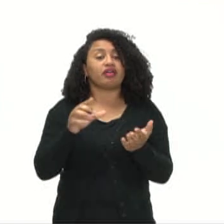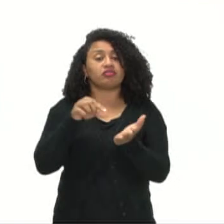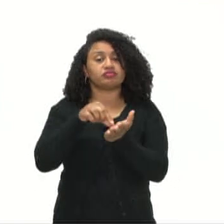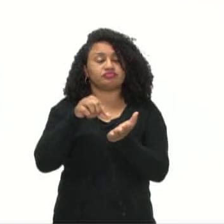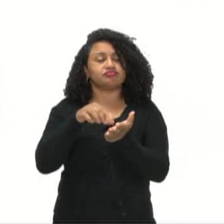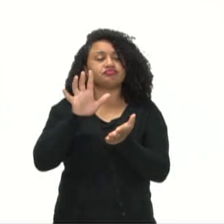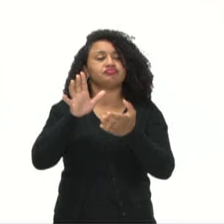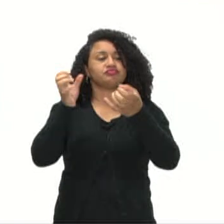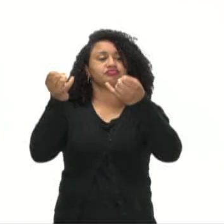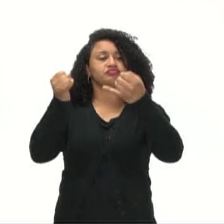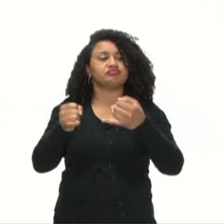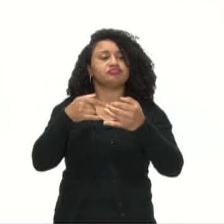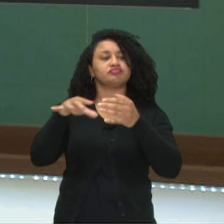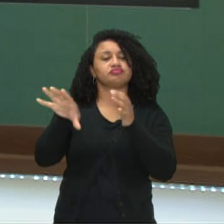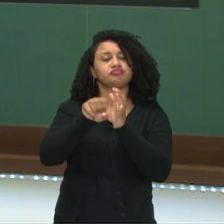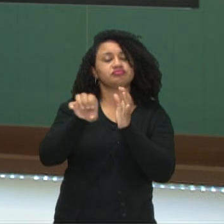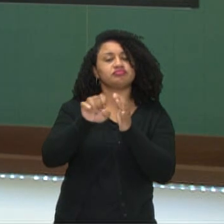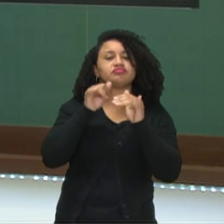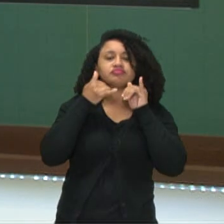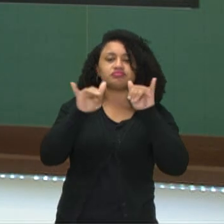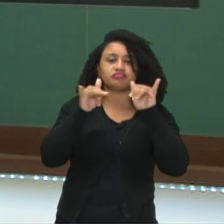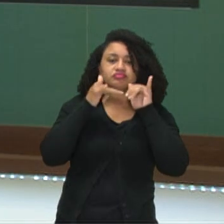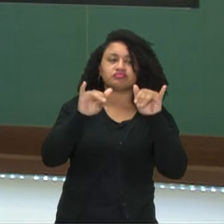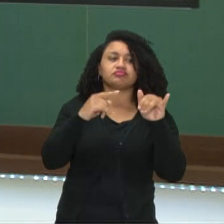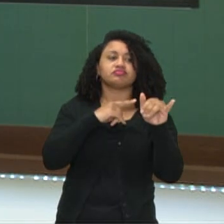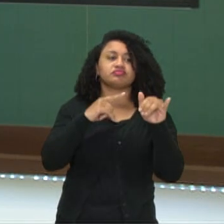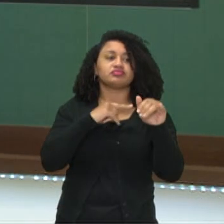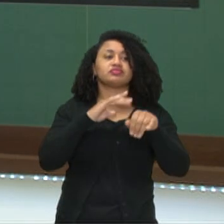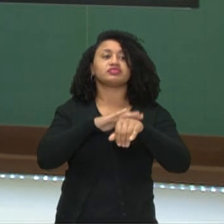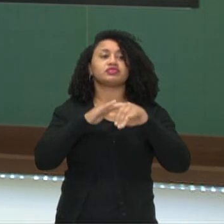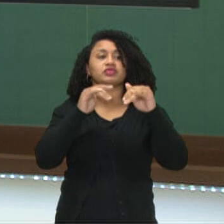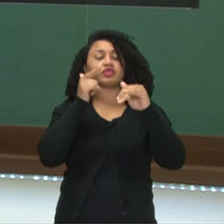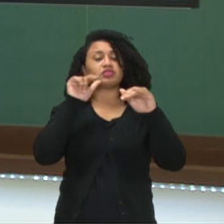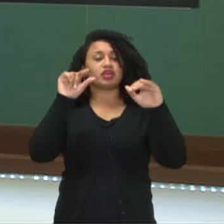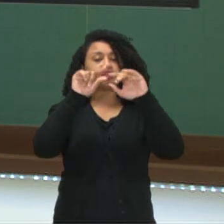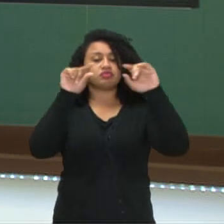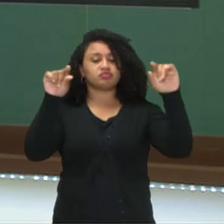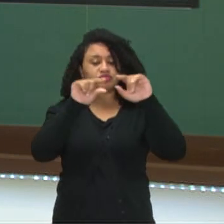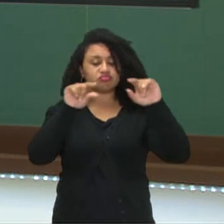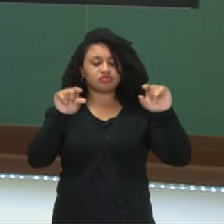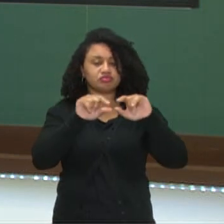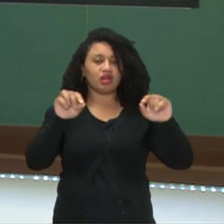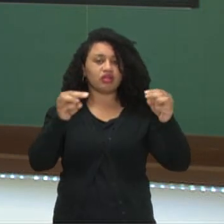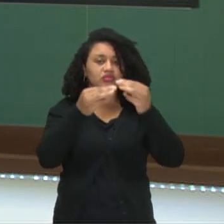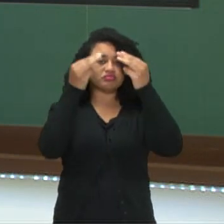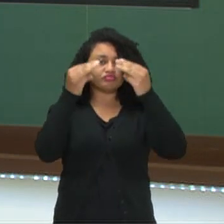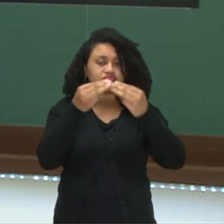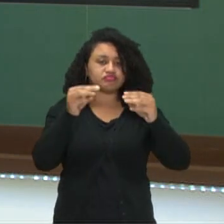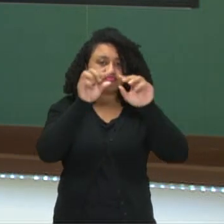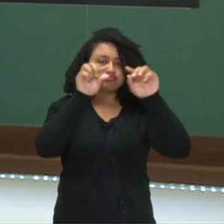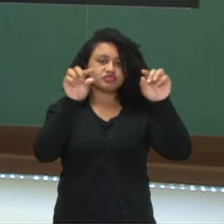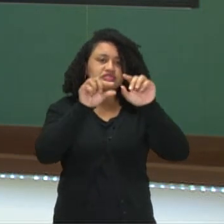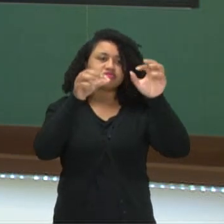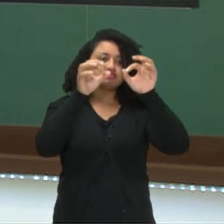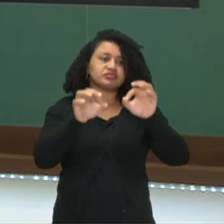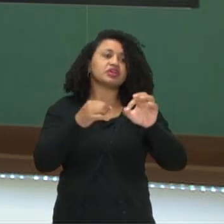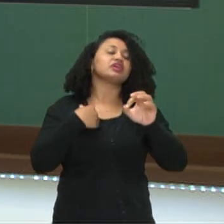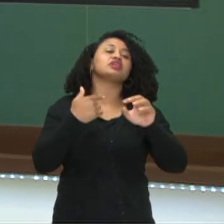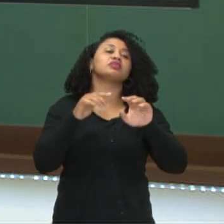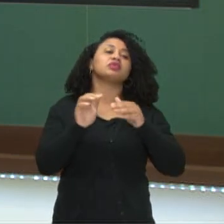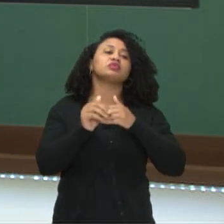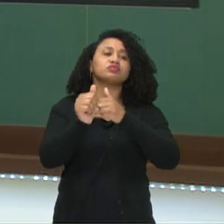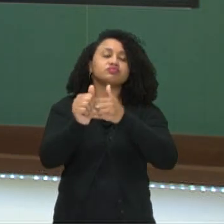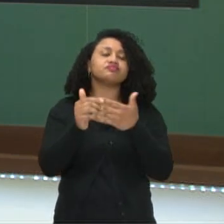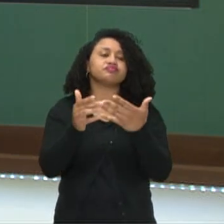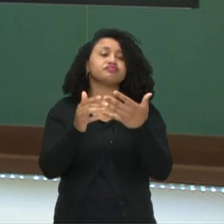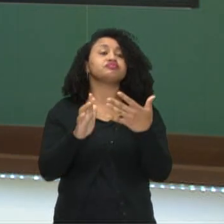eu expliquei, ele vai se carregando, né? Até a hora que ele consegue polarizar as moléculas do meio de elétrico e conduzir. Então